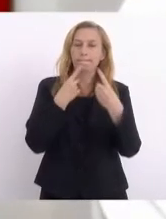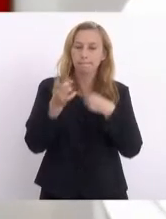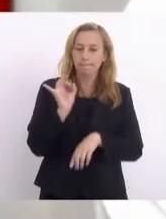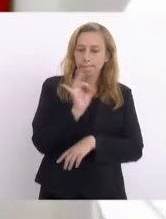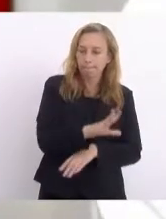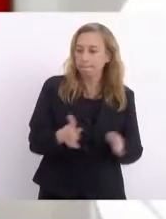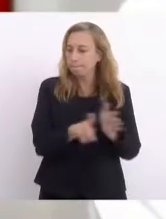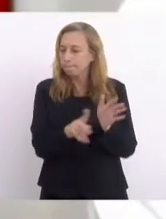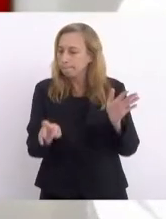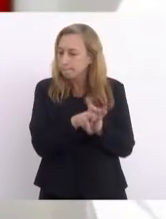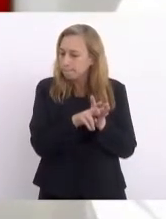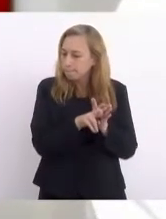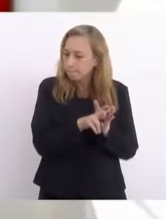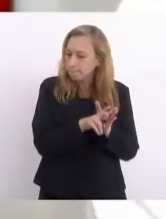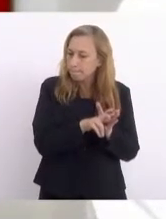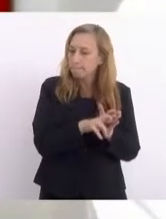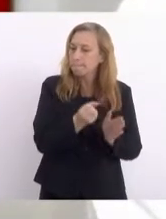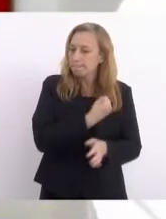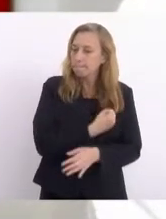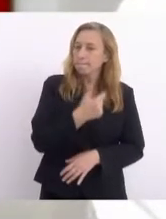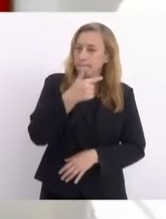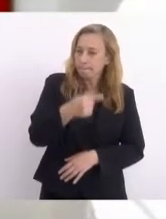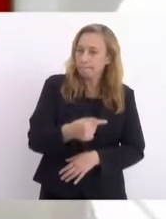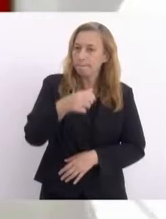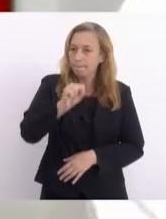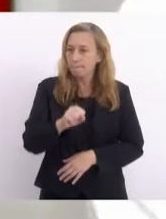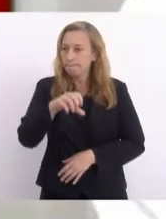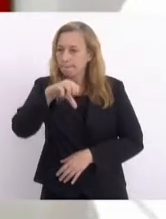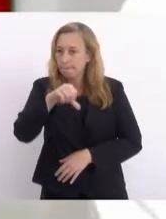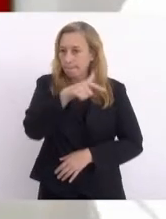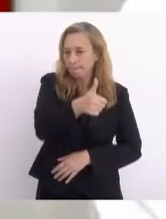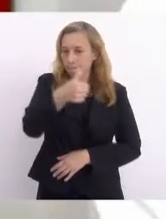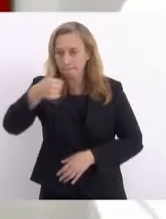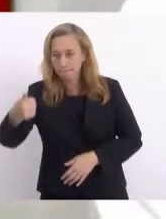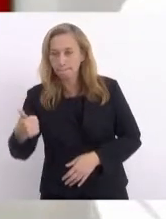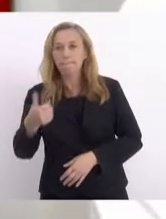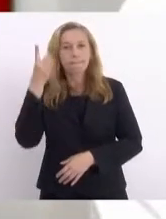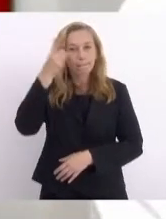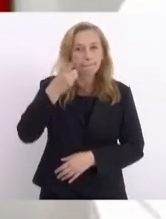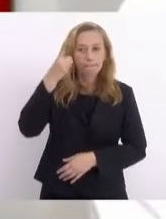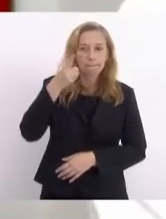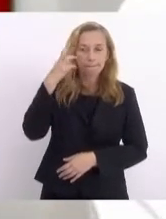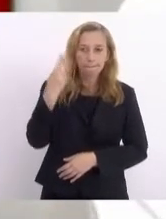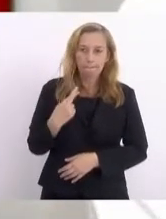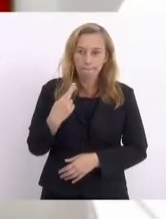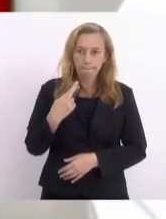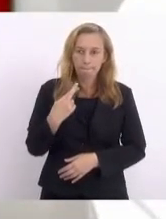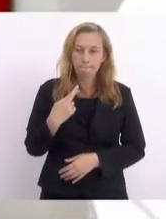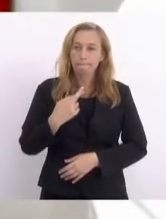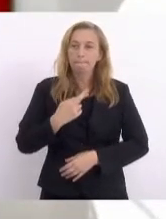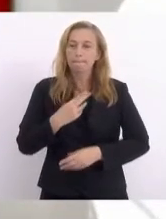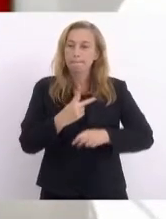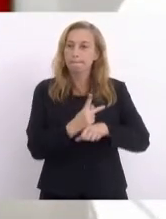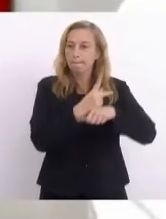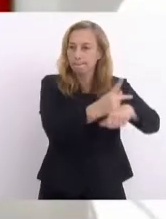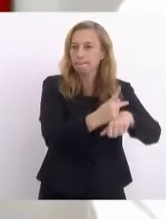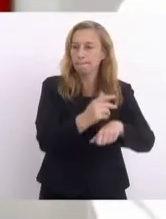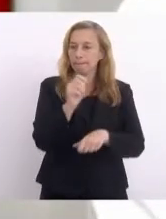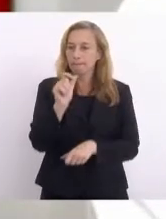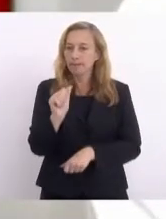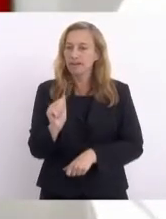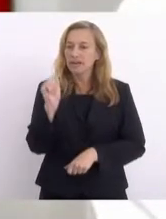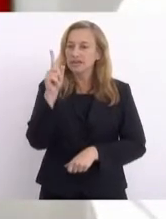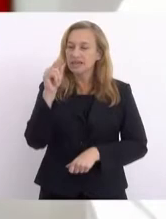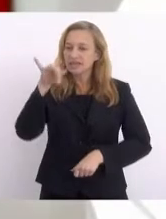em discussão única, projeto de resolução número 789/2021, de autoria da deputada Renata Souza, que concede o prêmio Dandara